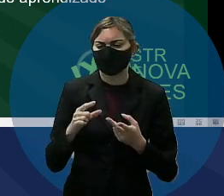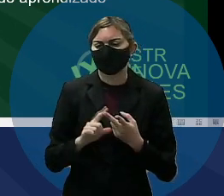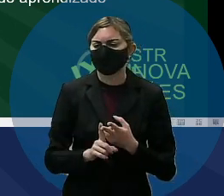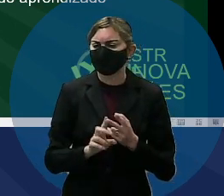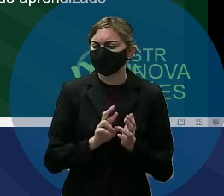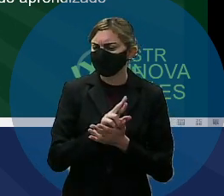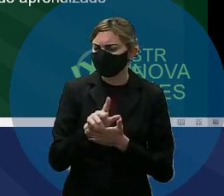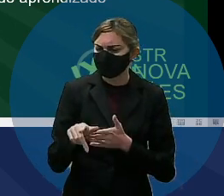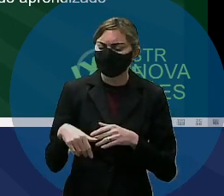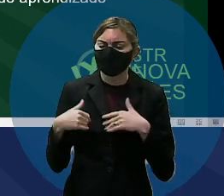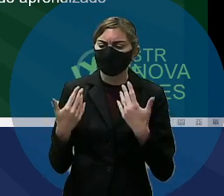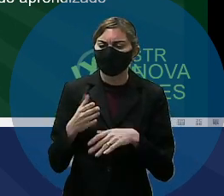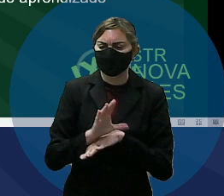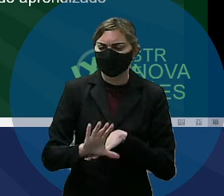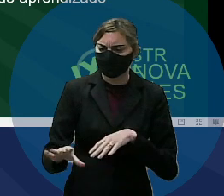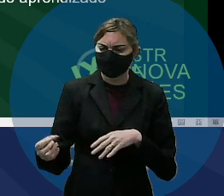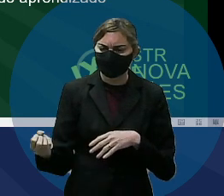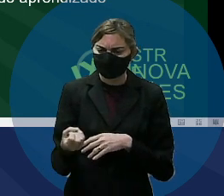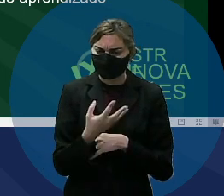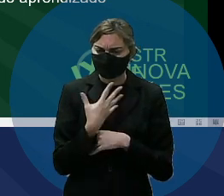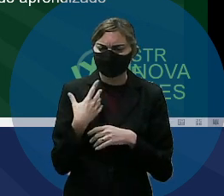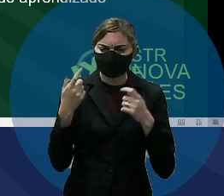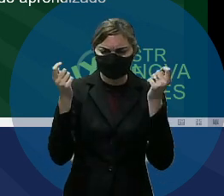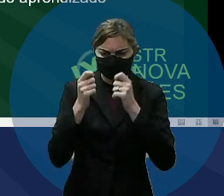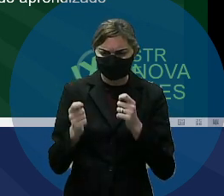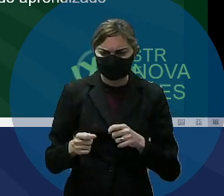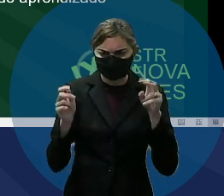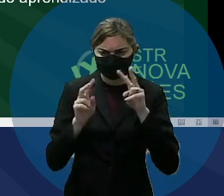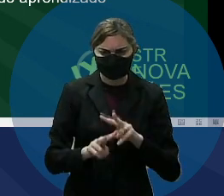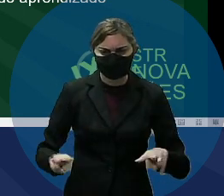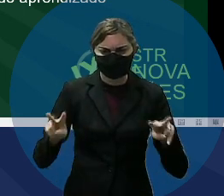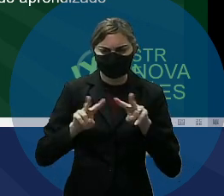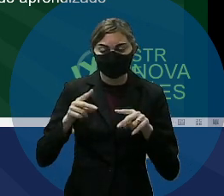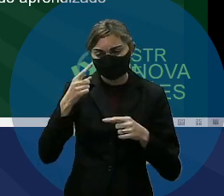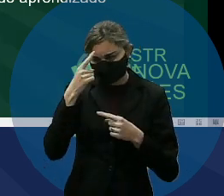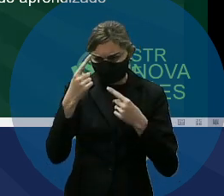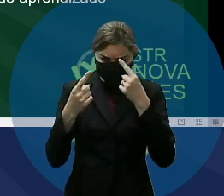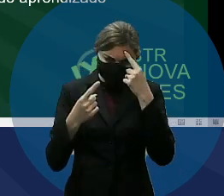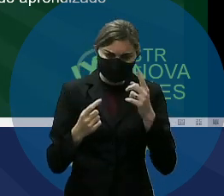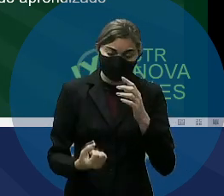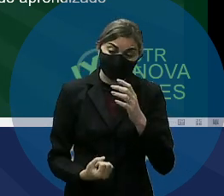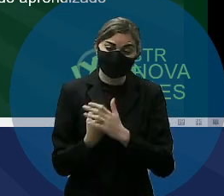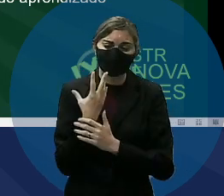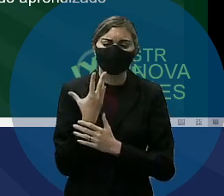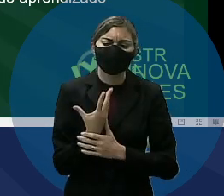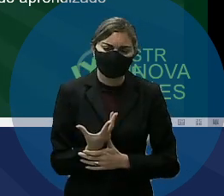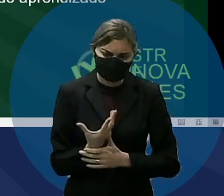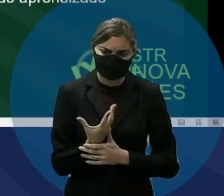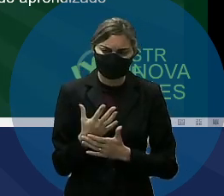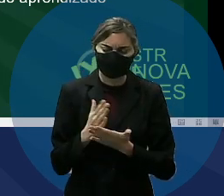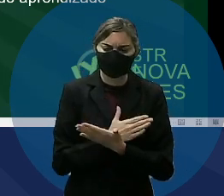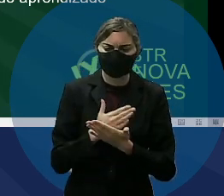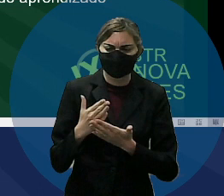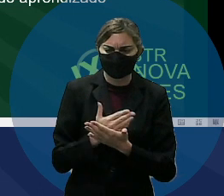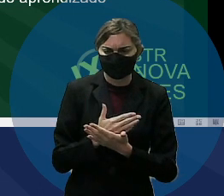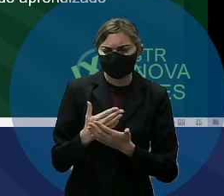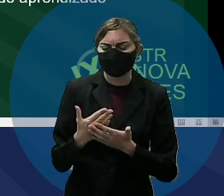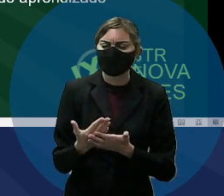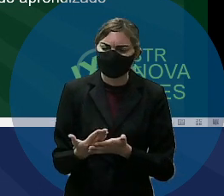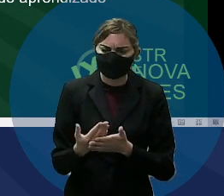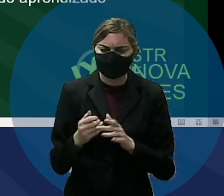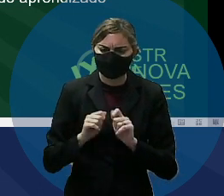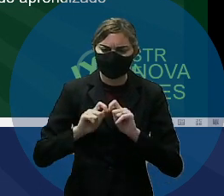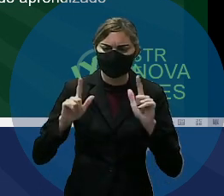o curso é novo, o curso de artes visuais, aí veio a ideia da gente criar algumas telas, alguns